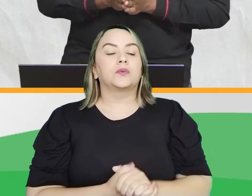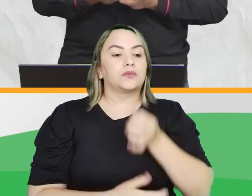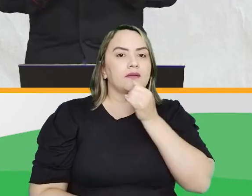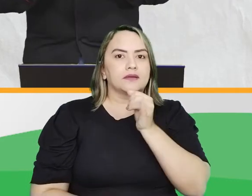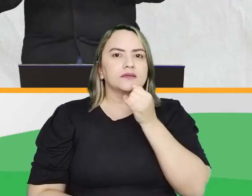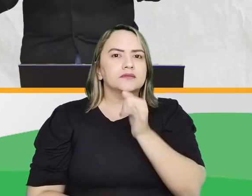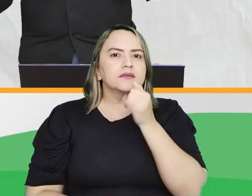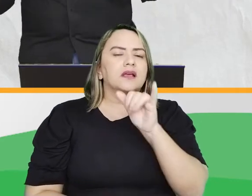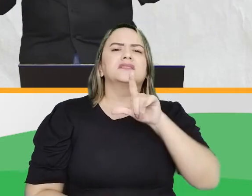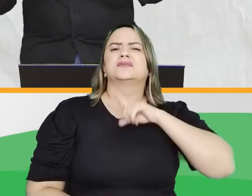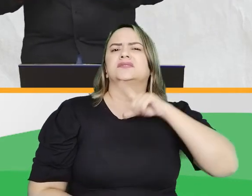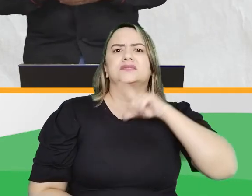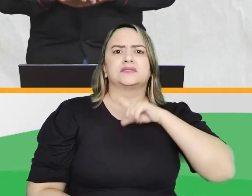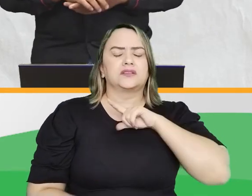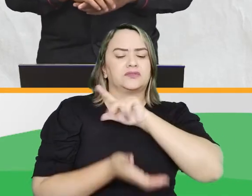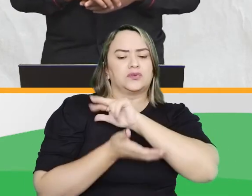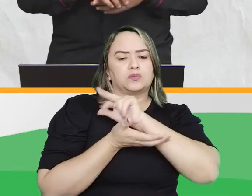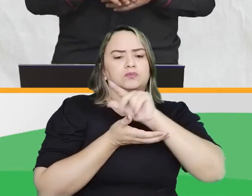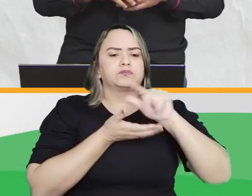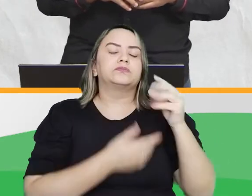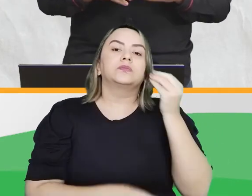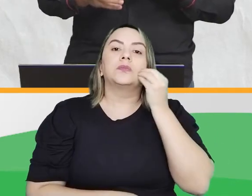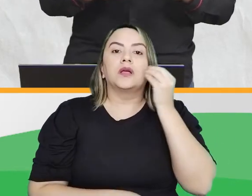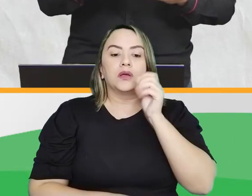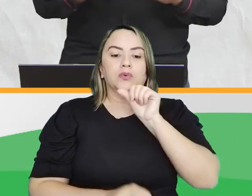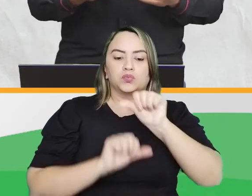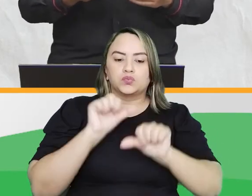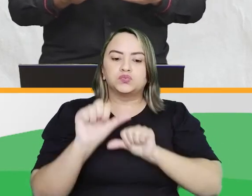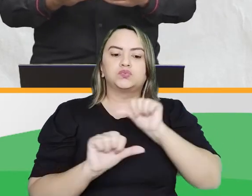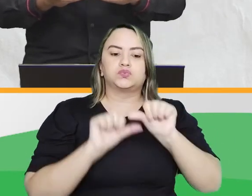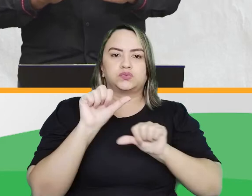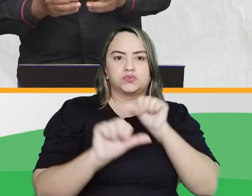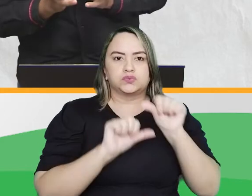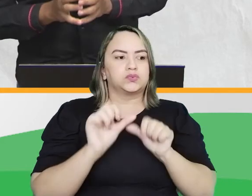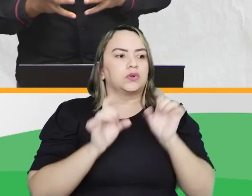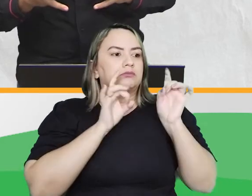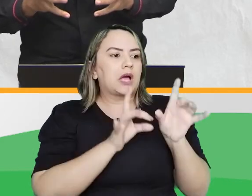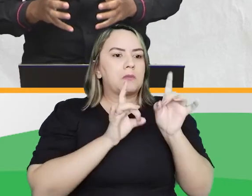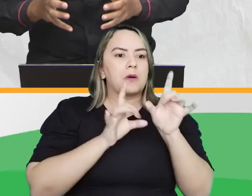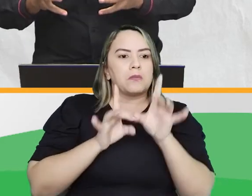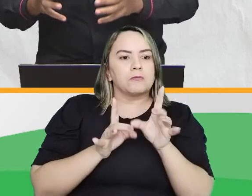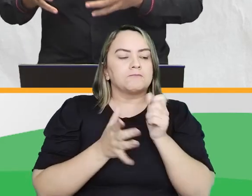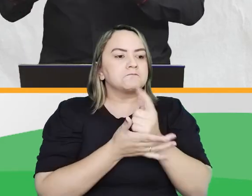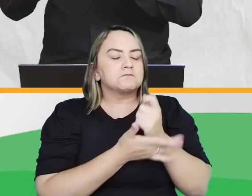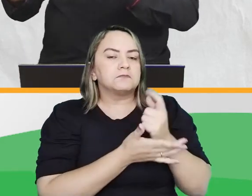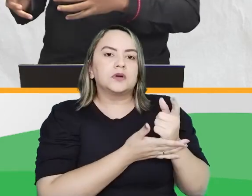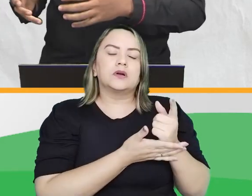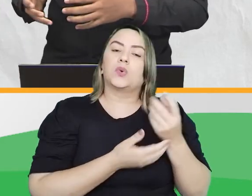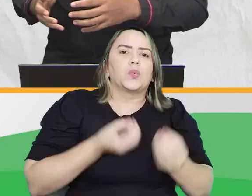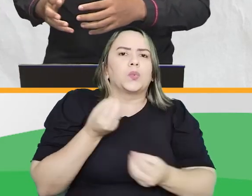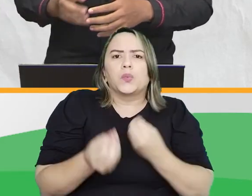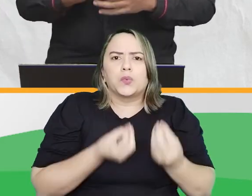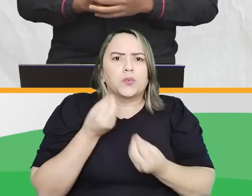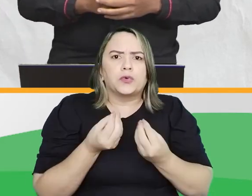lá. Ao longo da história, né, da eletricidade, existiram diversas tentativas de tornar a eletricidade algo